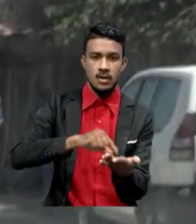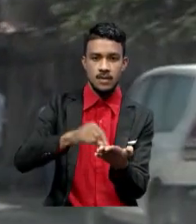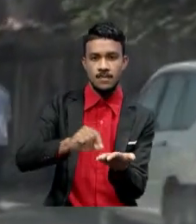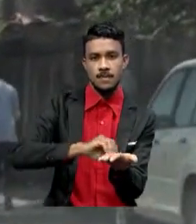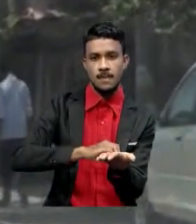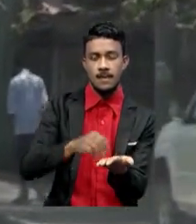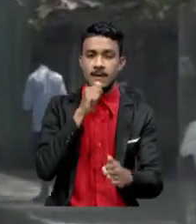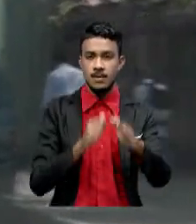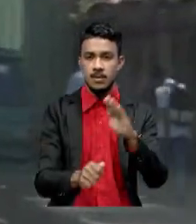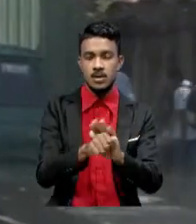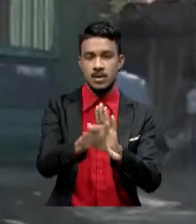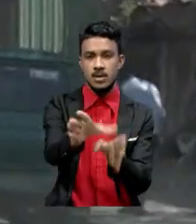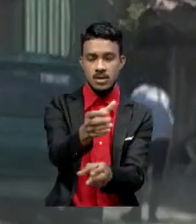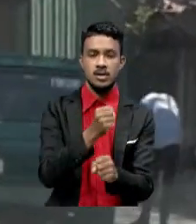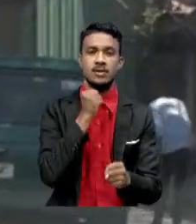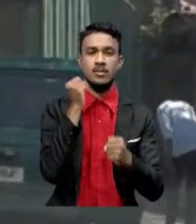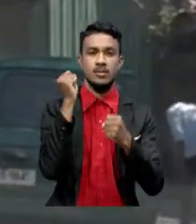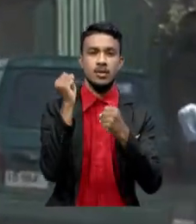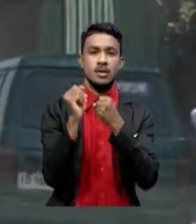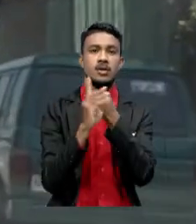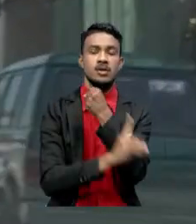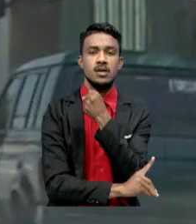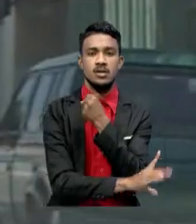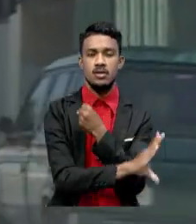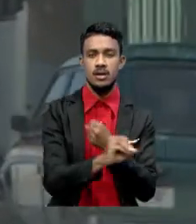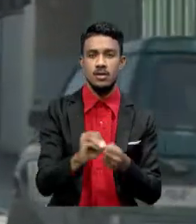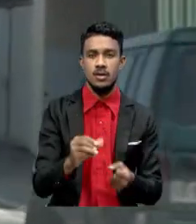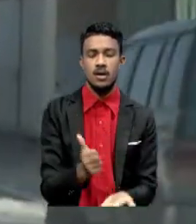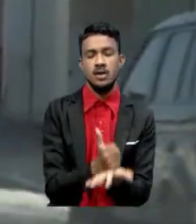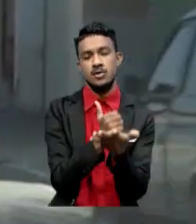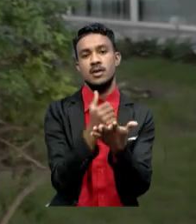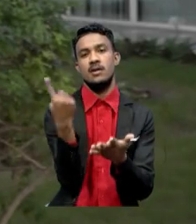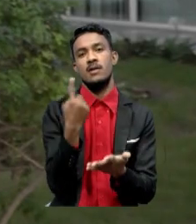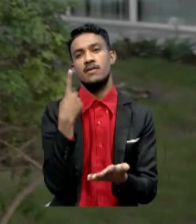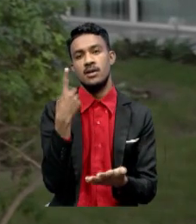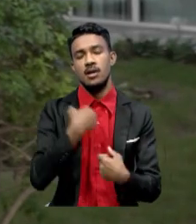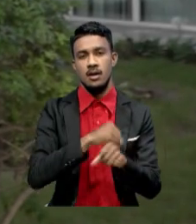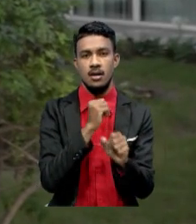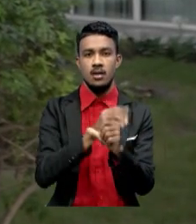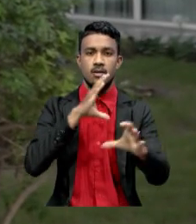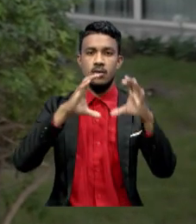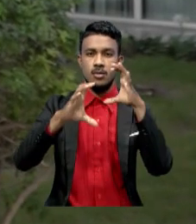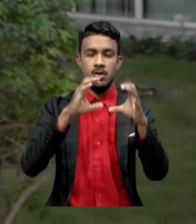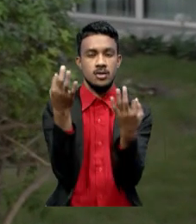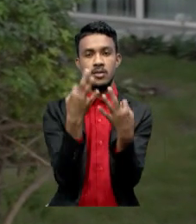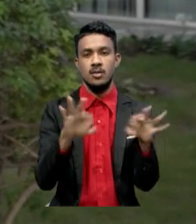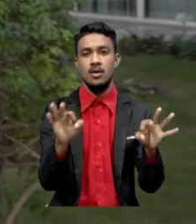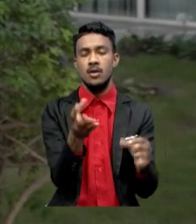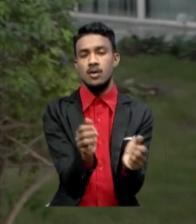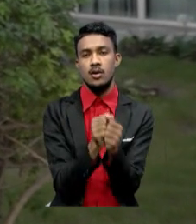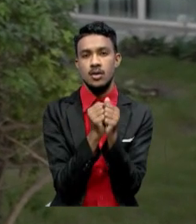seisimomos sanção. Tu colabora na Fatin, a mi halo na comunicação ho Sira, para